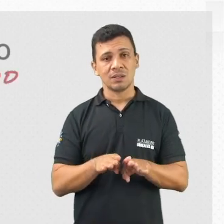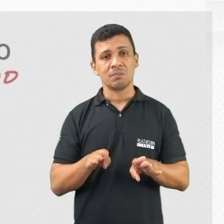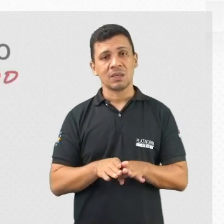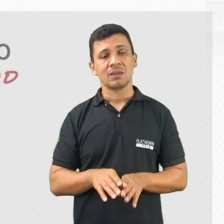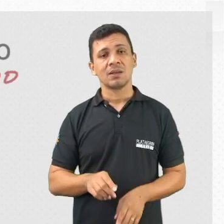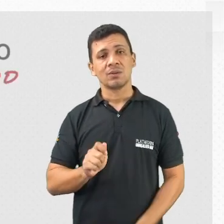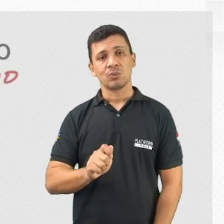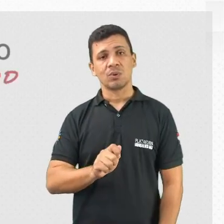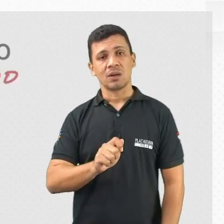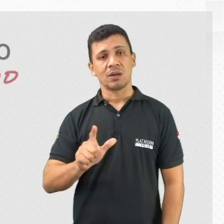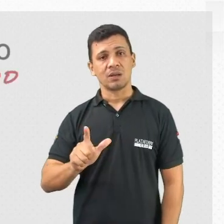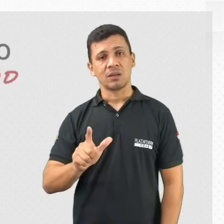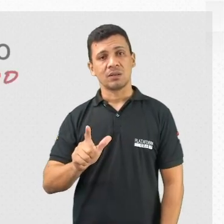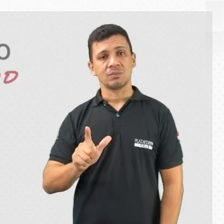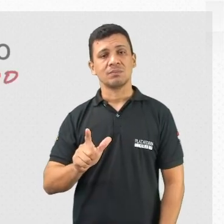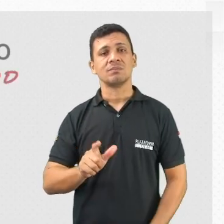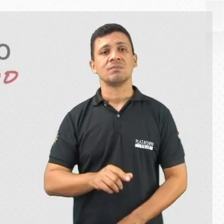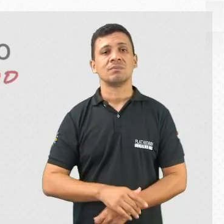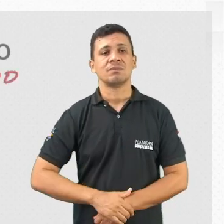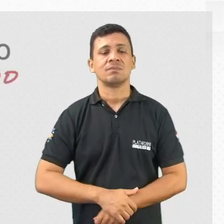alumínio.